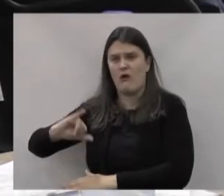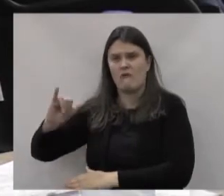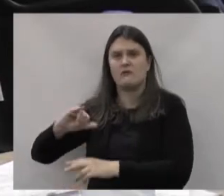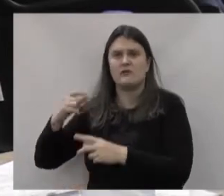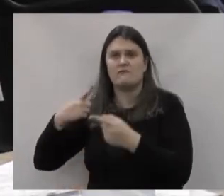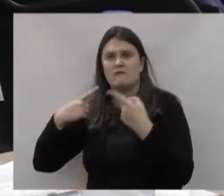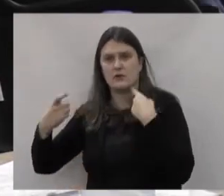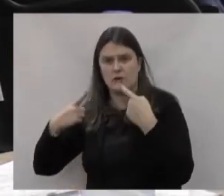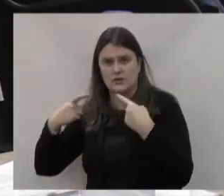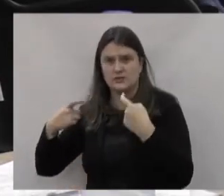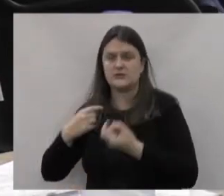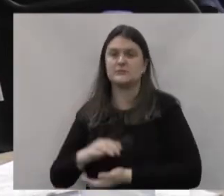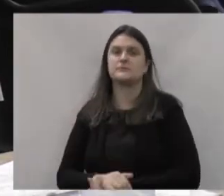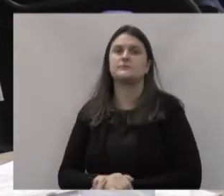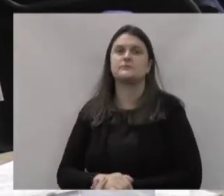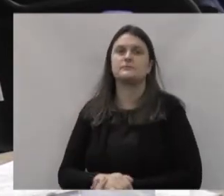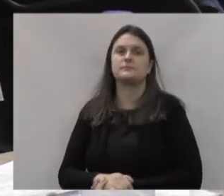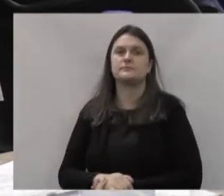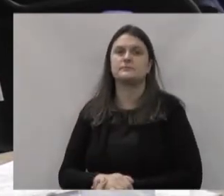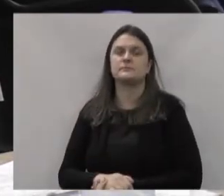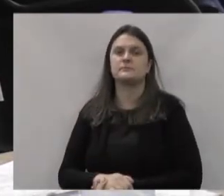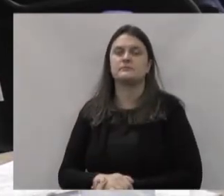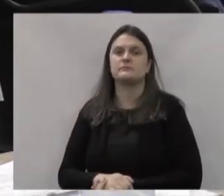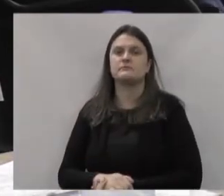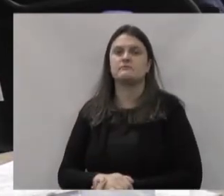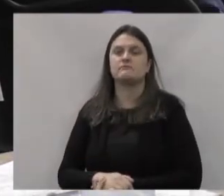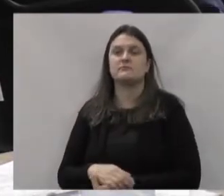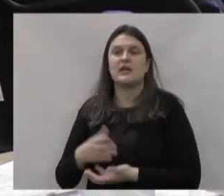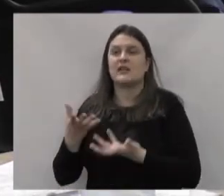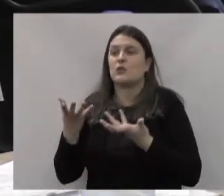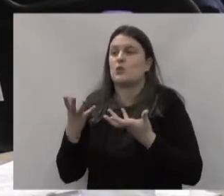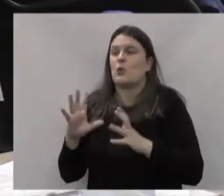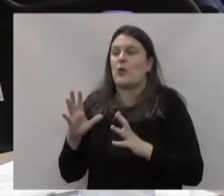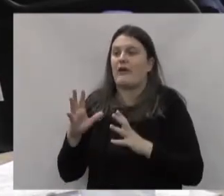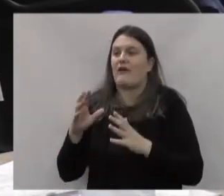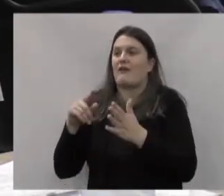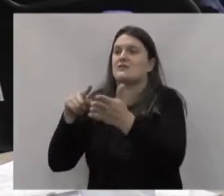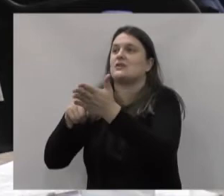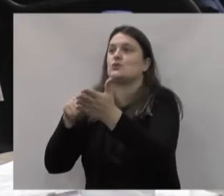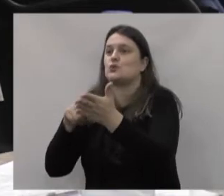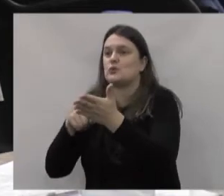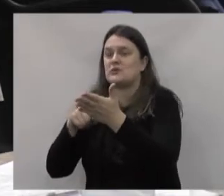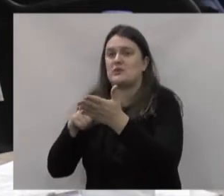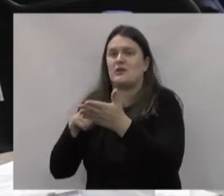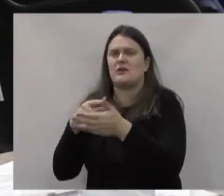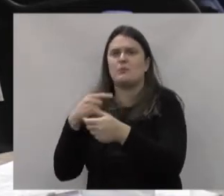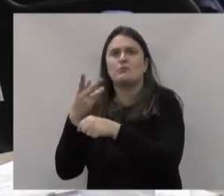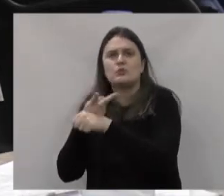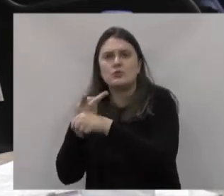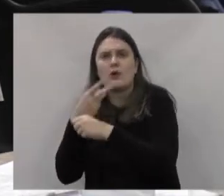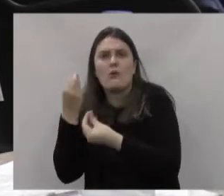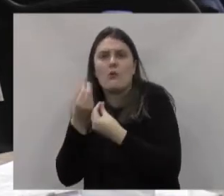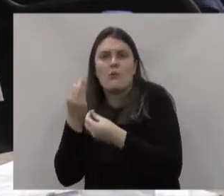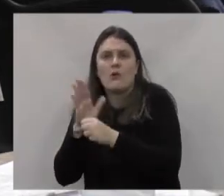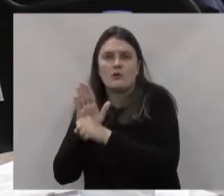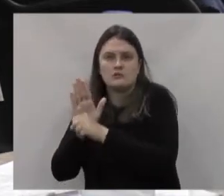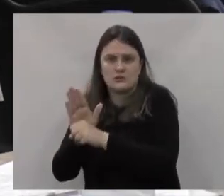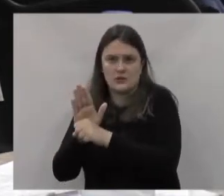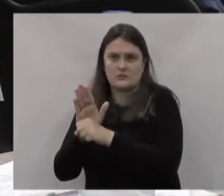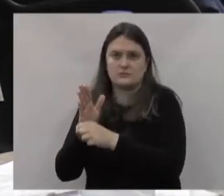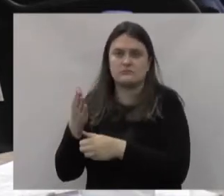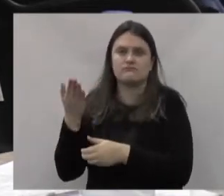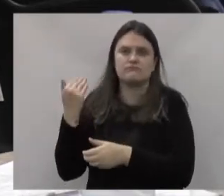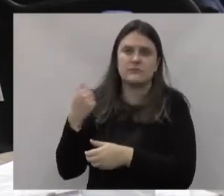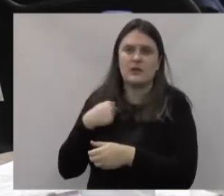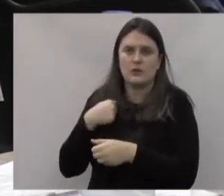muita violência. E só que ele não queria se envolver, né, então eu fui procurar ajuda, né, até na época eu